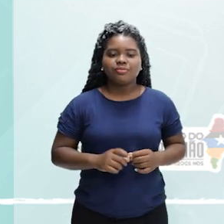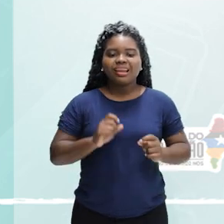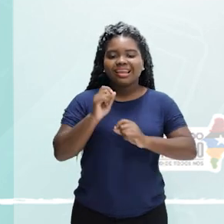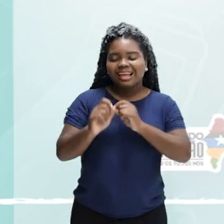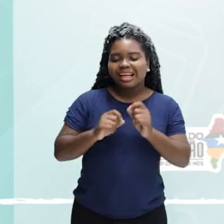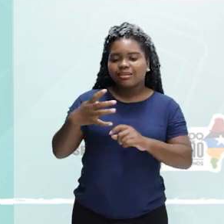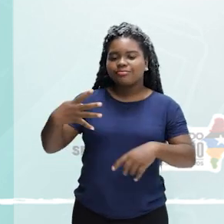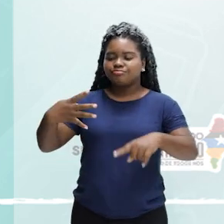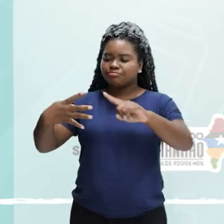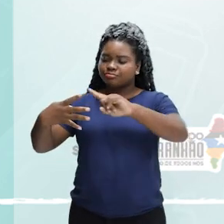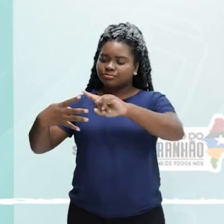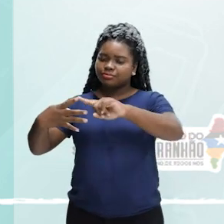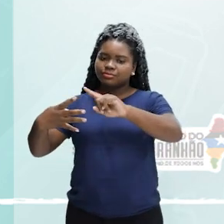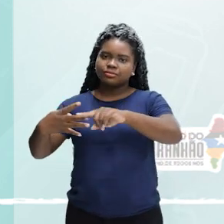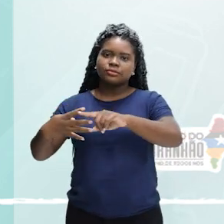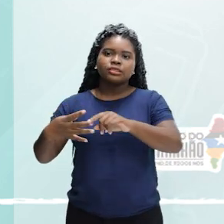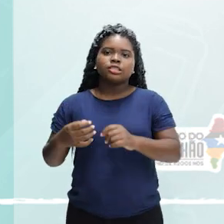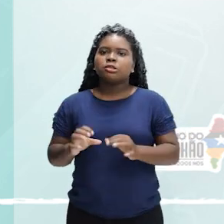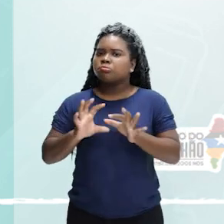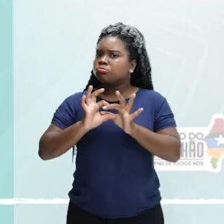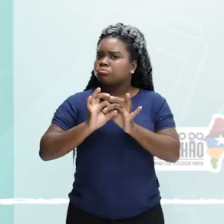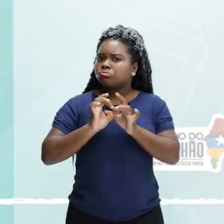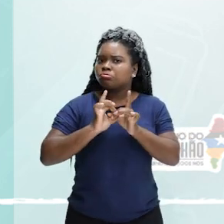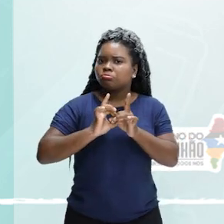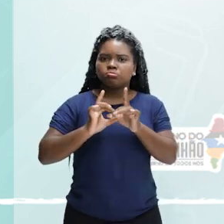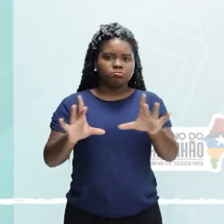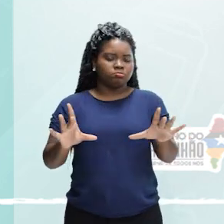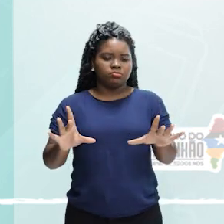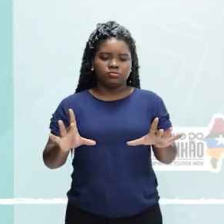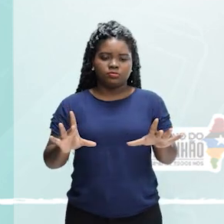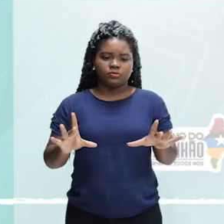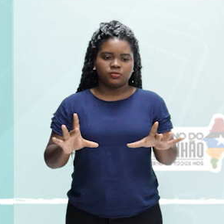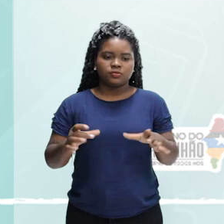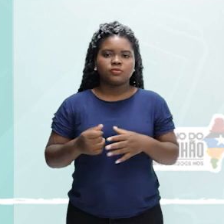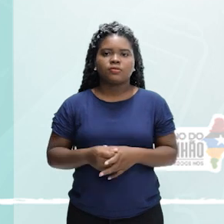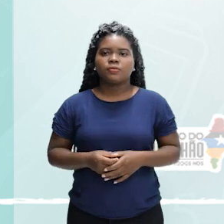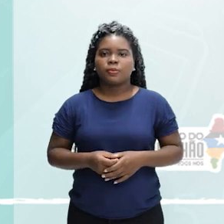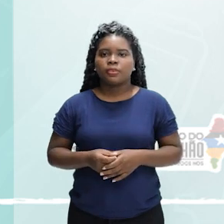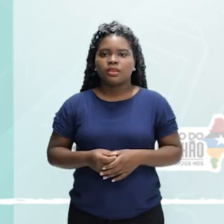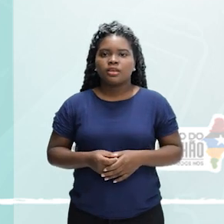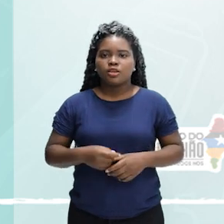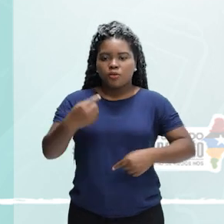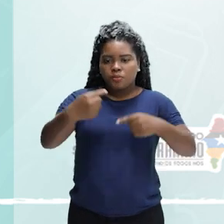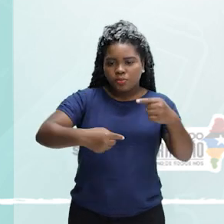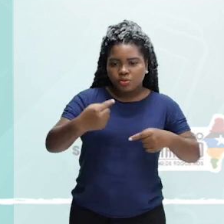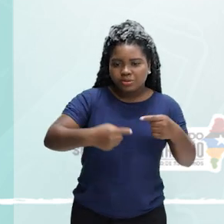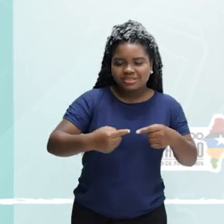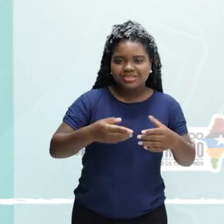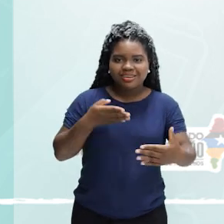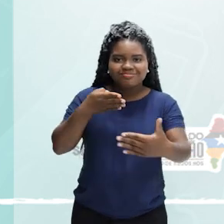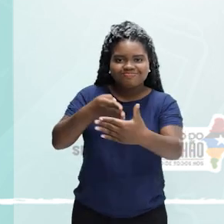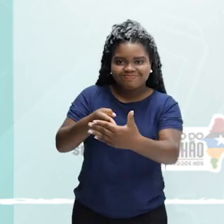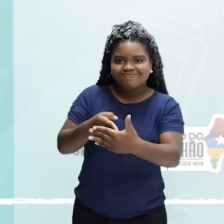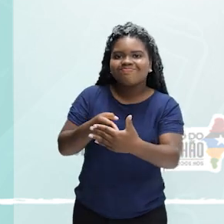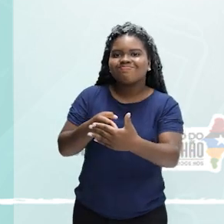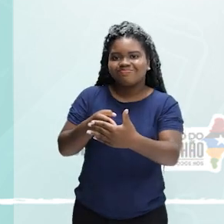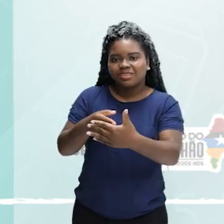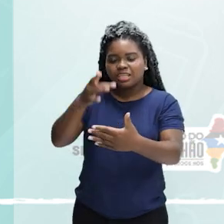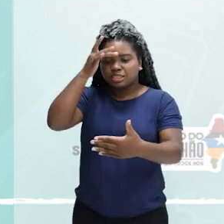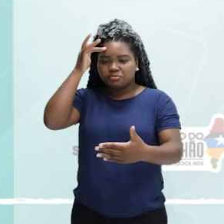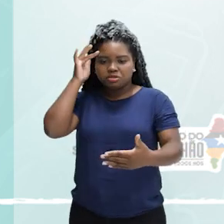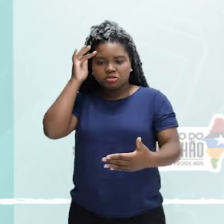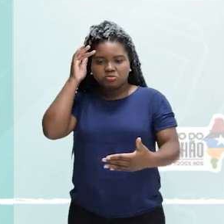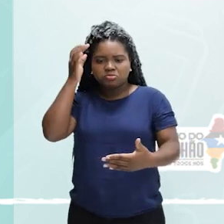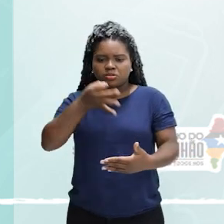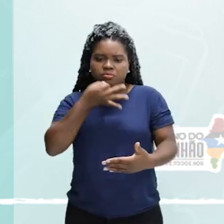são praticamente antidemocráticos, né? Participação política limitada e não há a disputa, portanto, não há alternância de